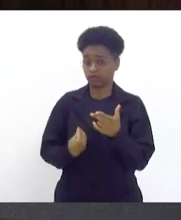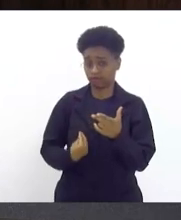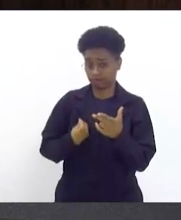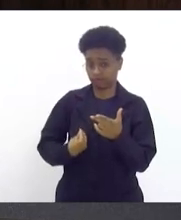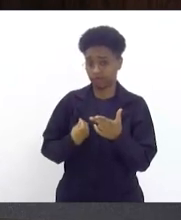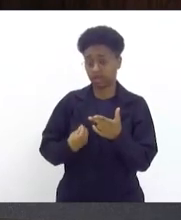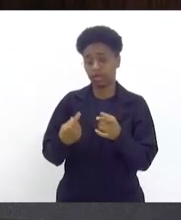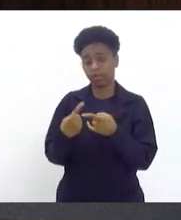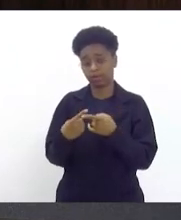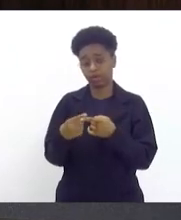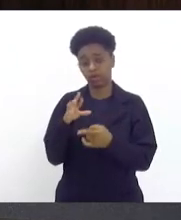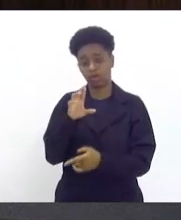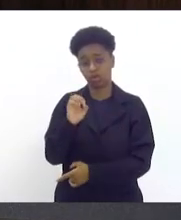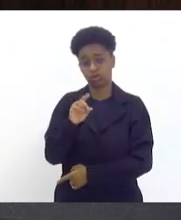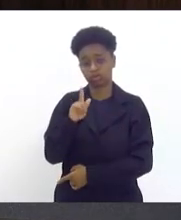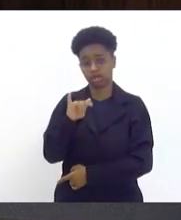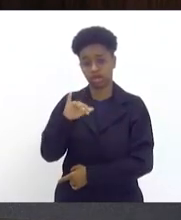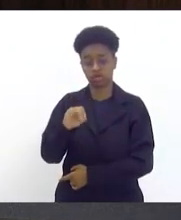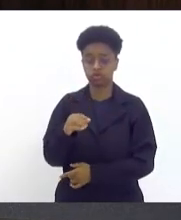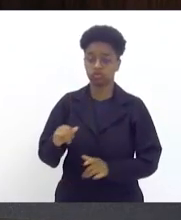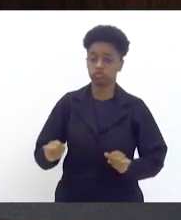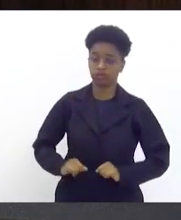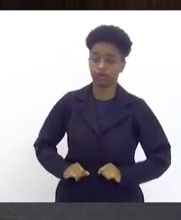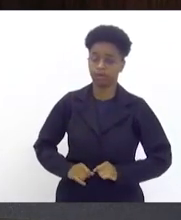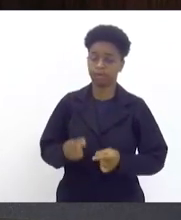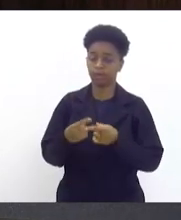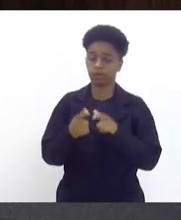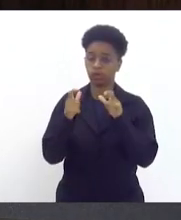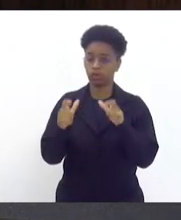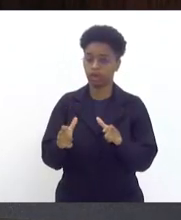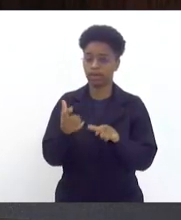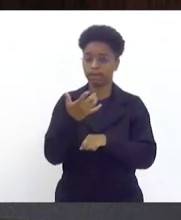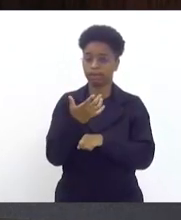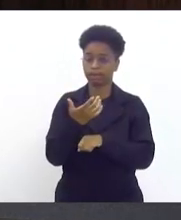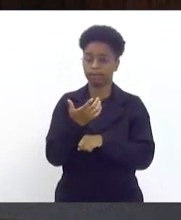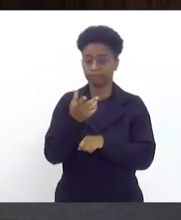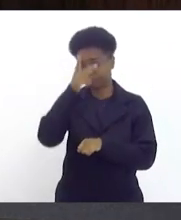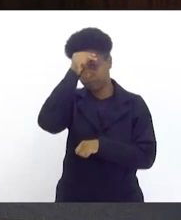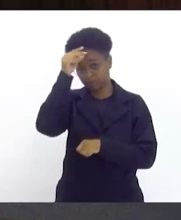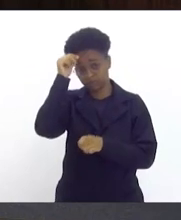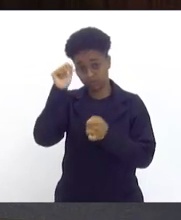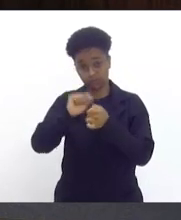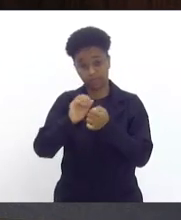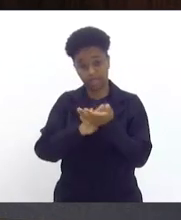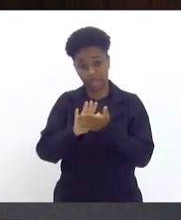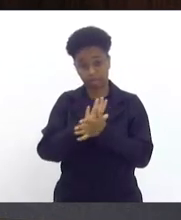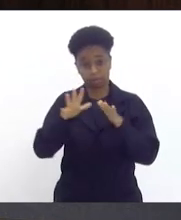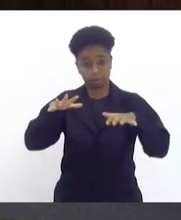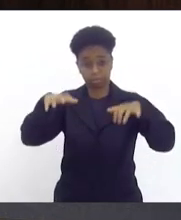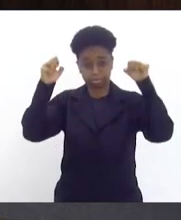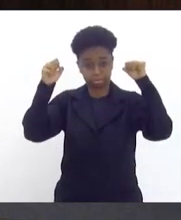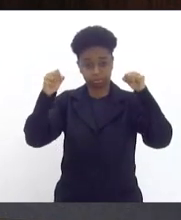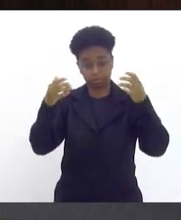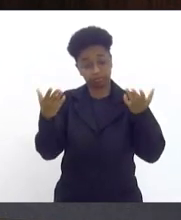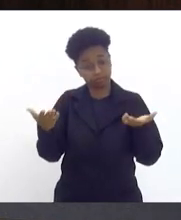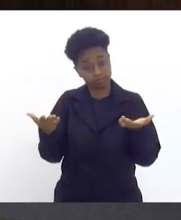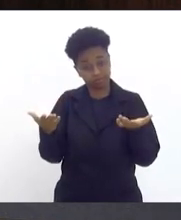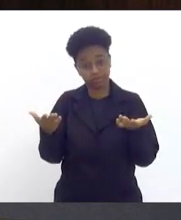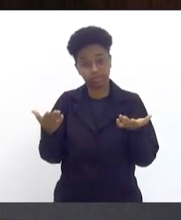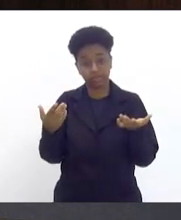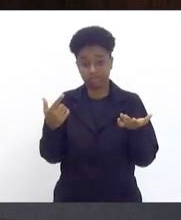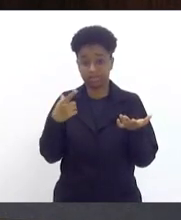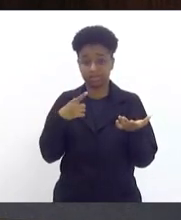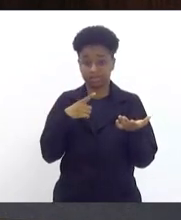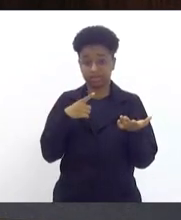sofrendo a medalha milagrosa é um espaço que a prefeitura nada faz uma escuridão tremendo Que Tua Presença muito nos